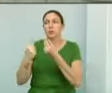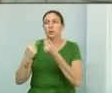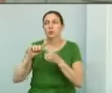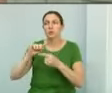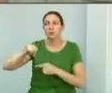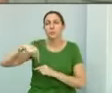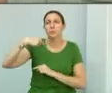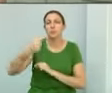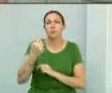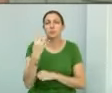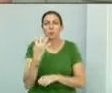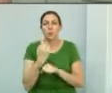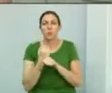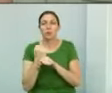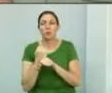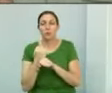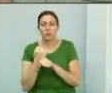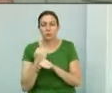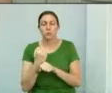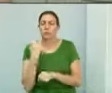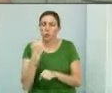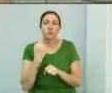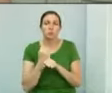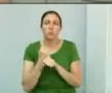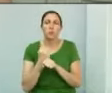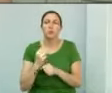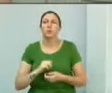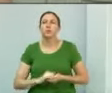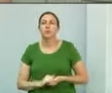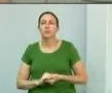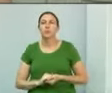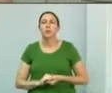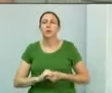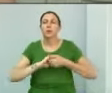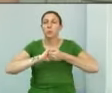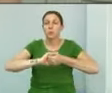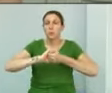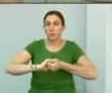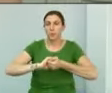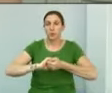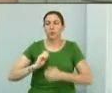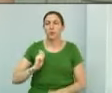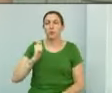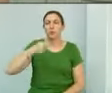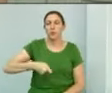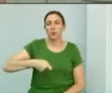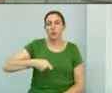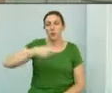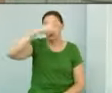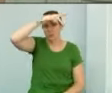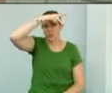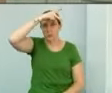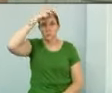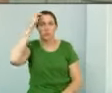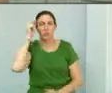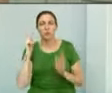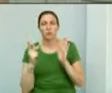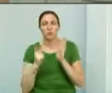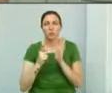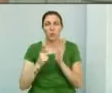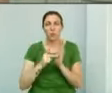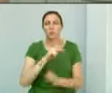compõem a mesa de honra: Prefeito de Erechim, Paulo Polis, Presidente da Câmara de Vereadores, Vereador